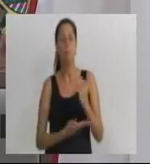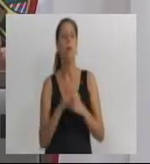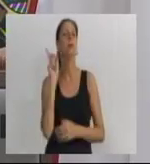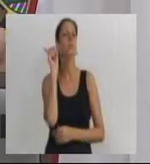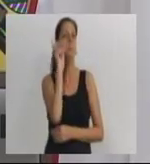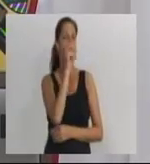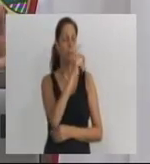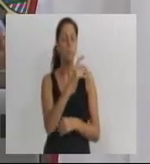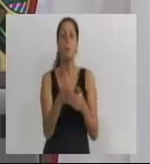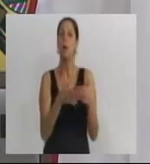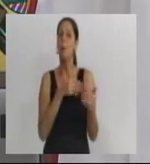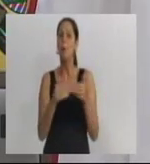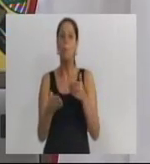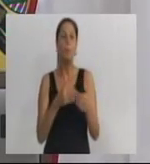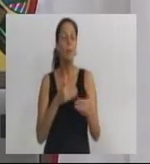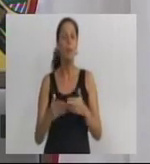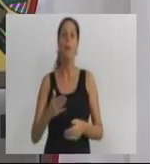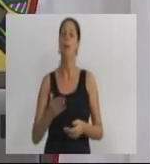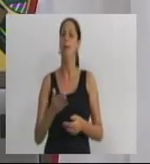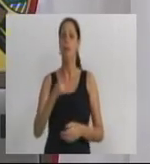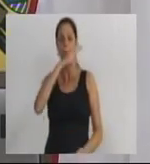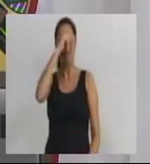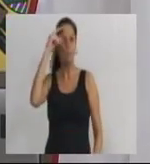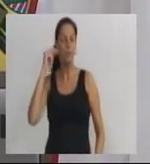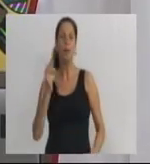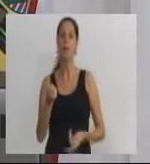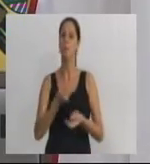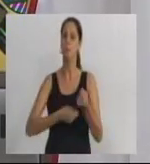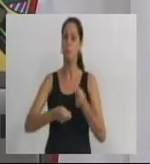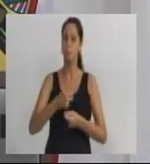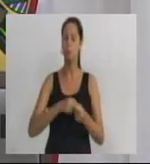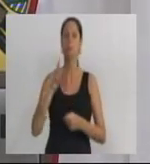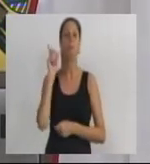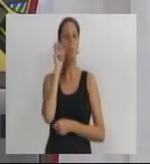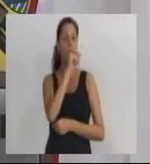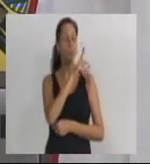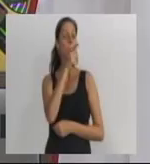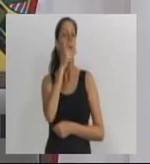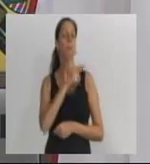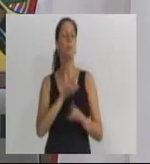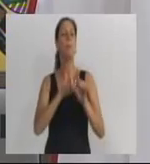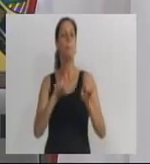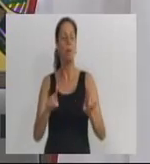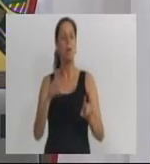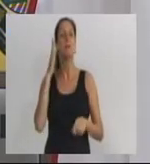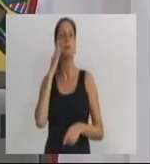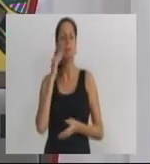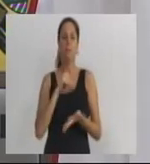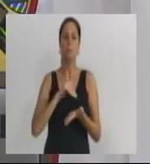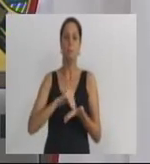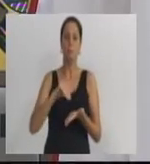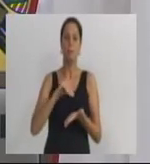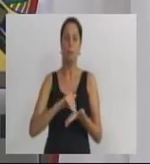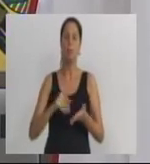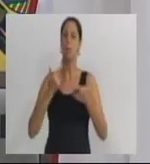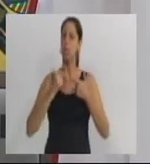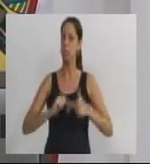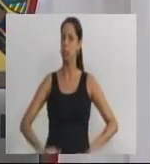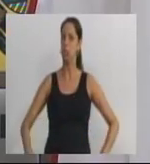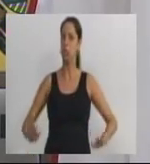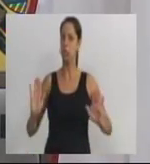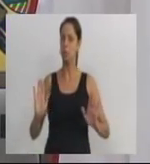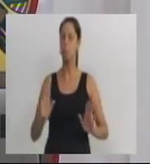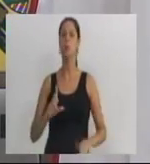qualquer gestor, para qualquer secretário dar condições de atender essa demanda, mas certamente É um secretário imparcial, dedicado, com